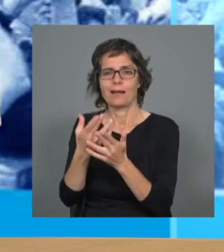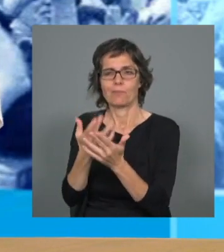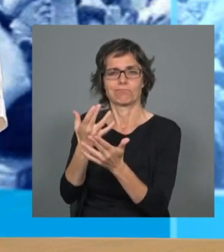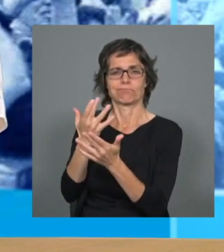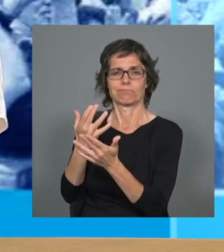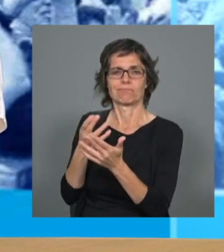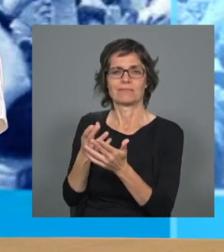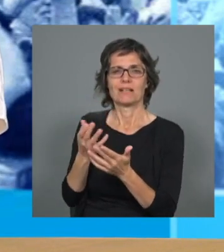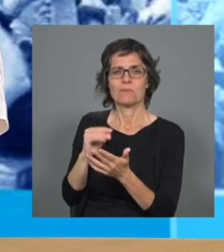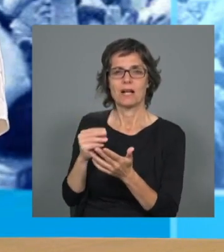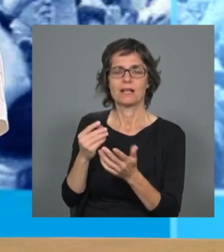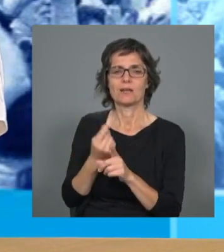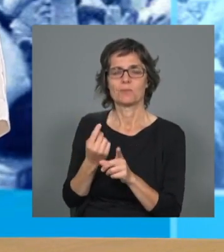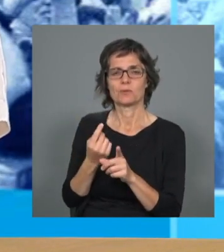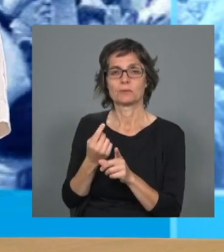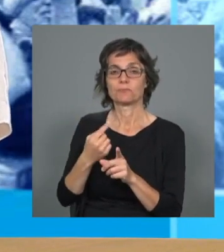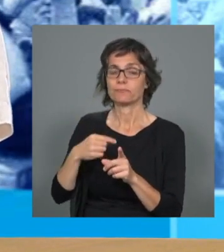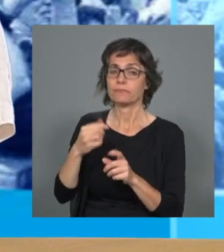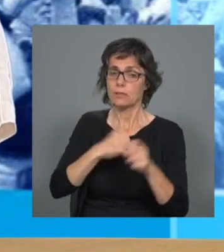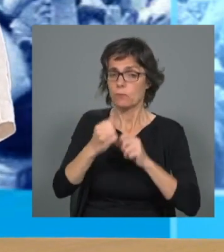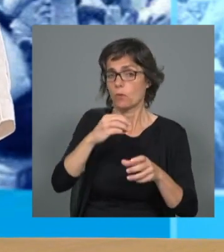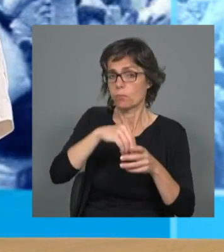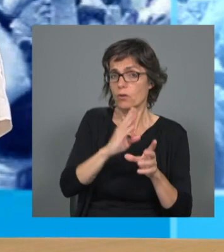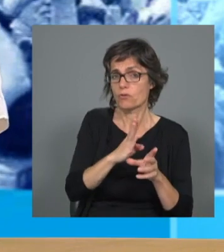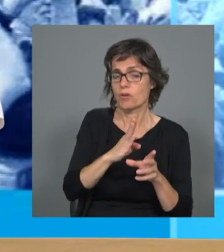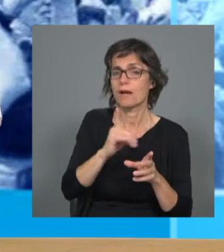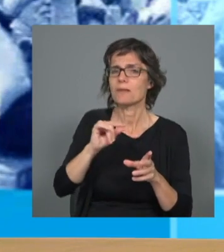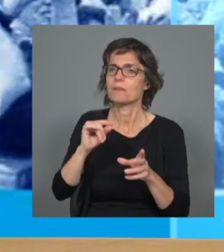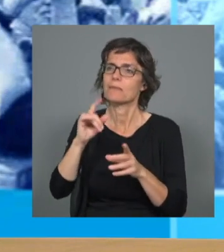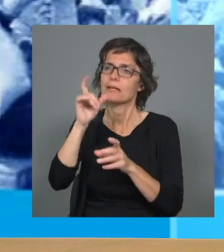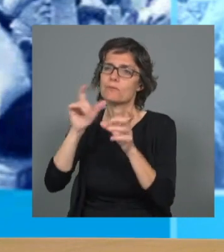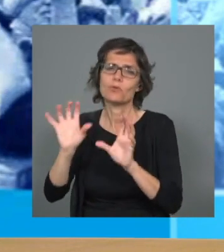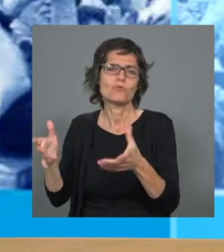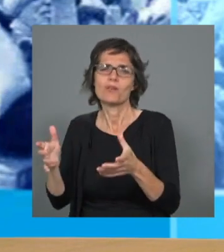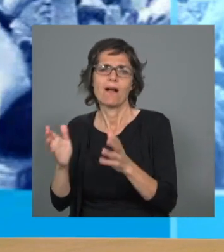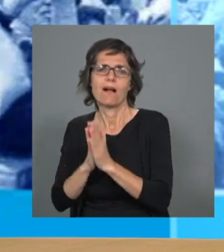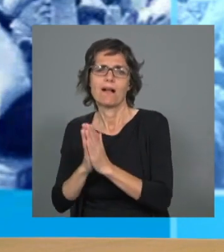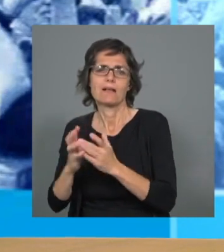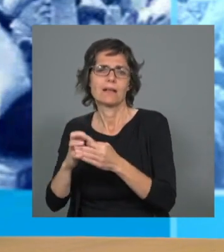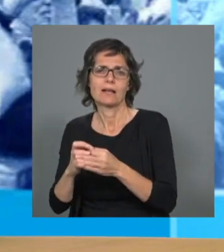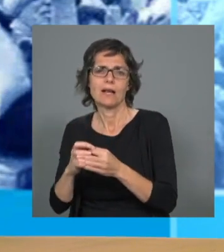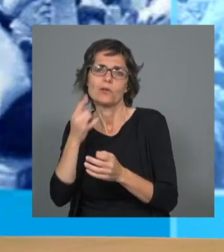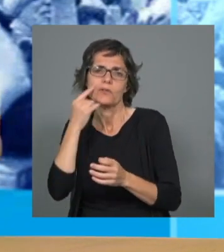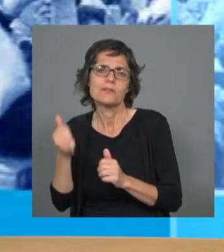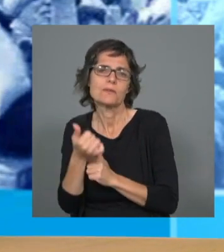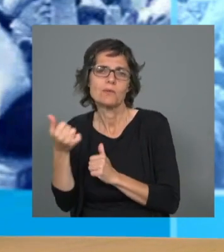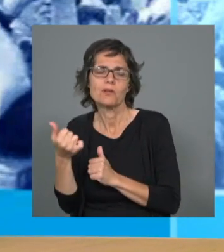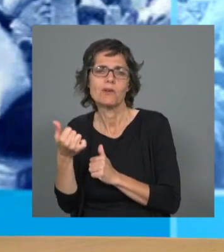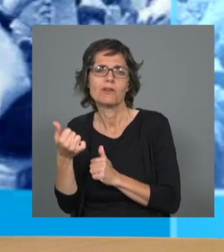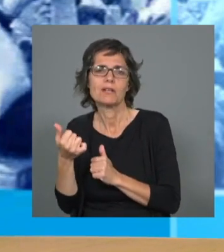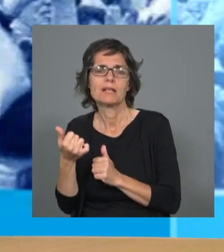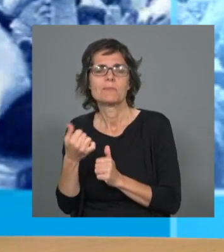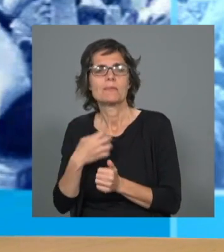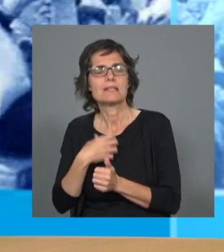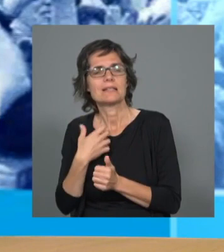não só para quem faz parte do movimento, mas também para quem faz a parte da igreja e que queira conhecer melhor e, portanto, não se sinta também muito de parte daquilo